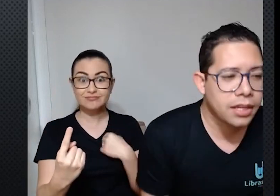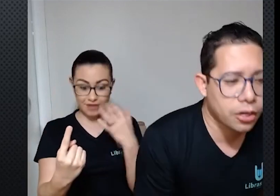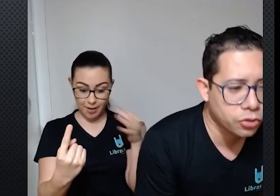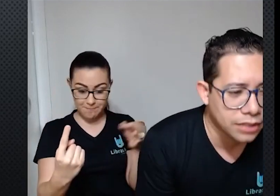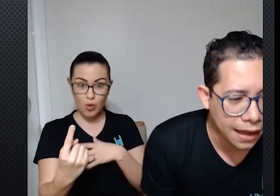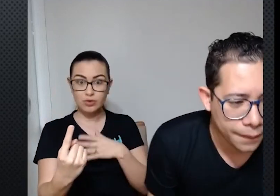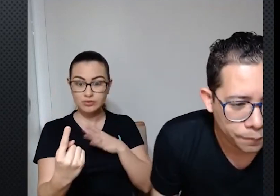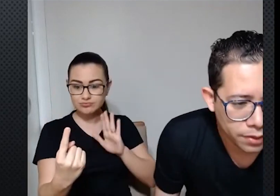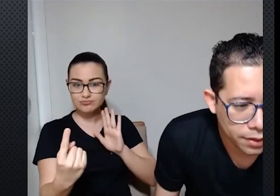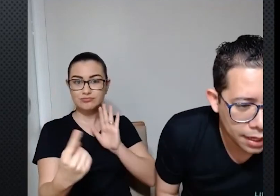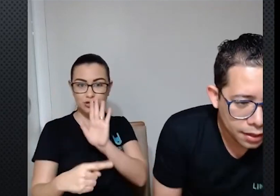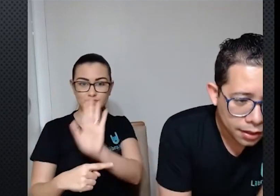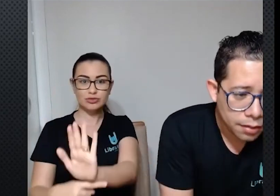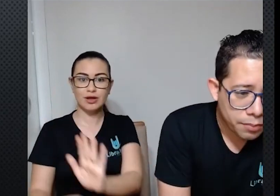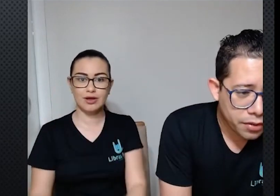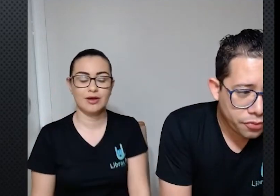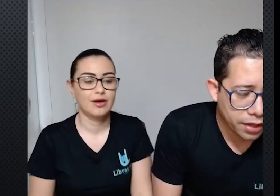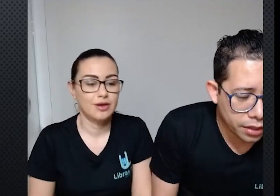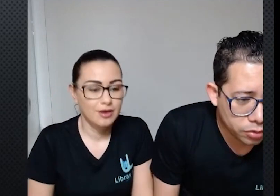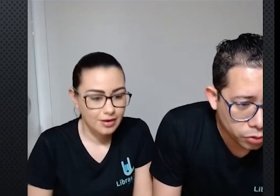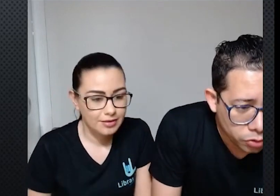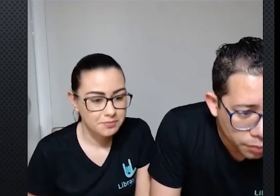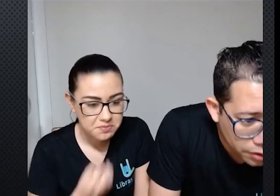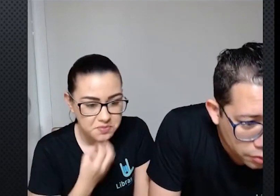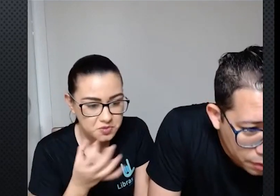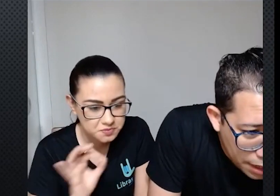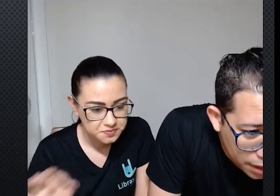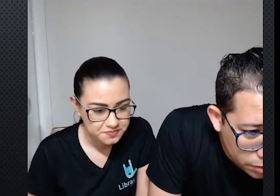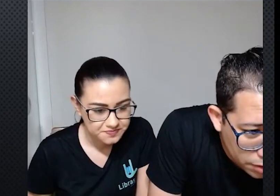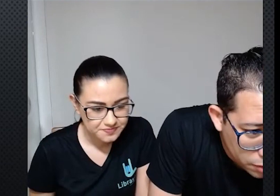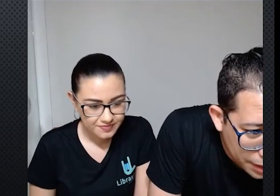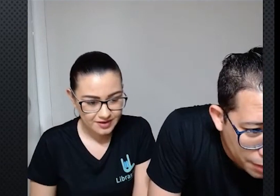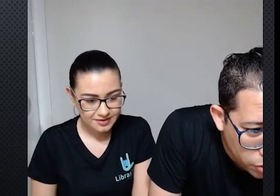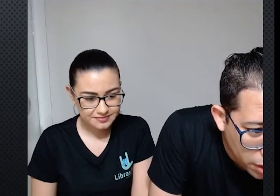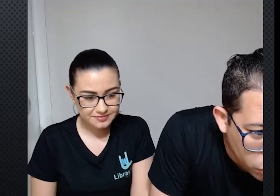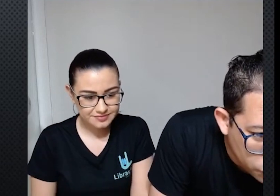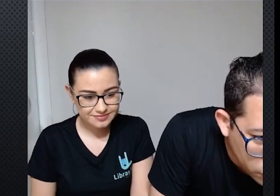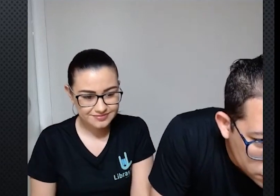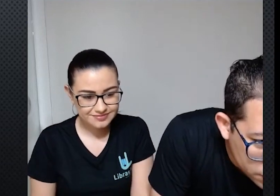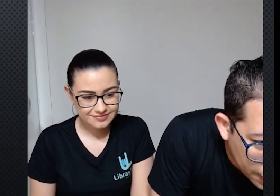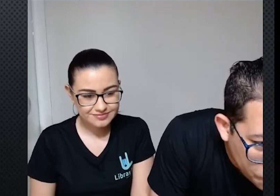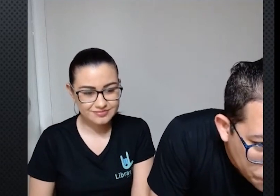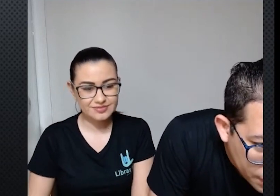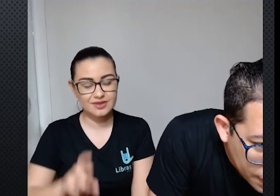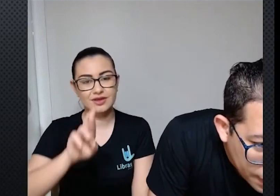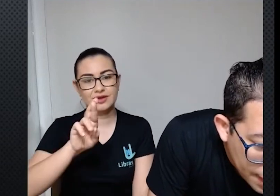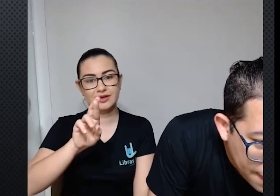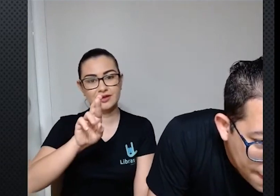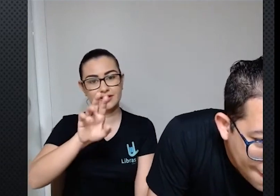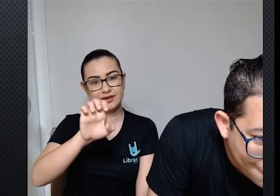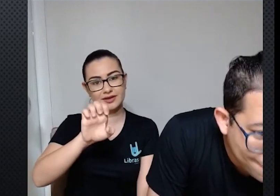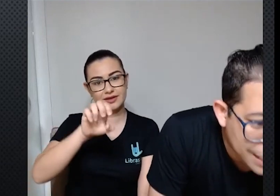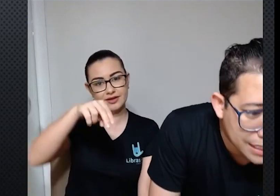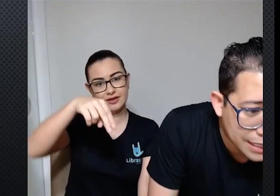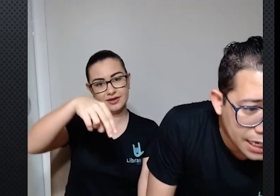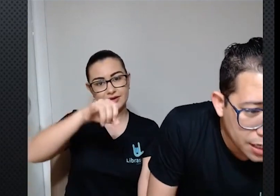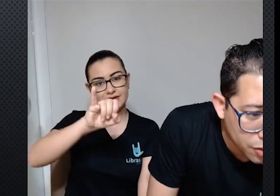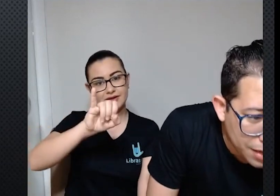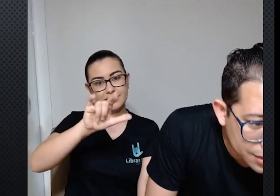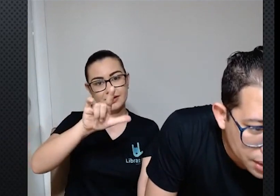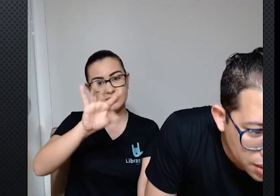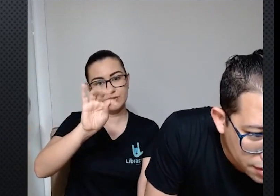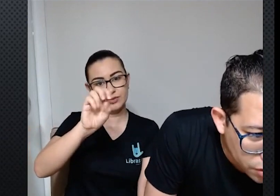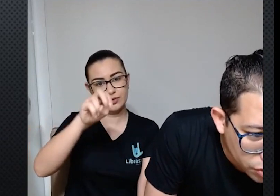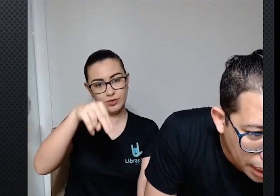disposição em ajudar, né? Perfeito, muito bem, se preparando antecipadamente. O Renildo falou assim, ele está